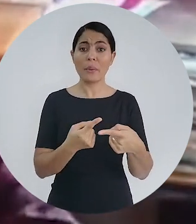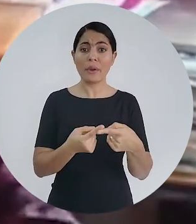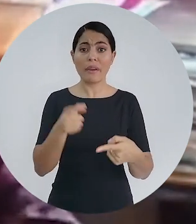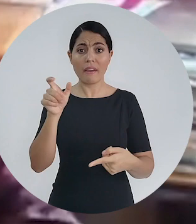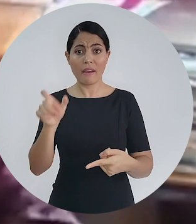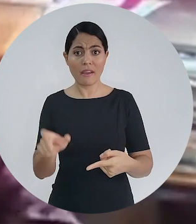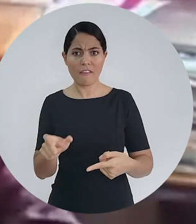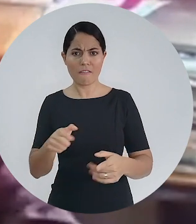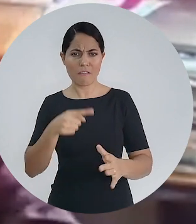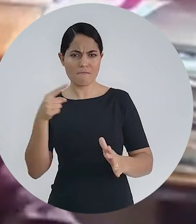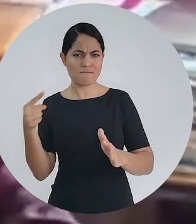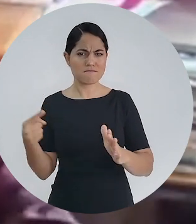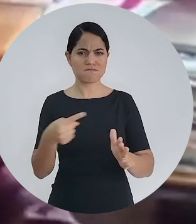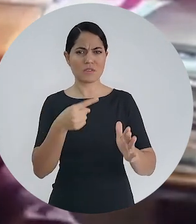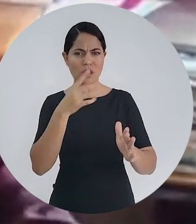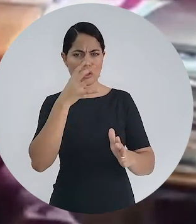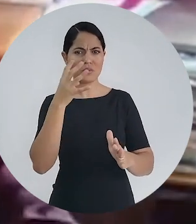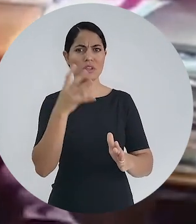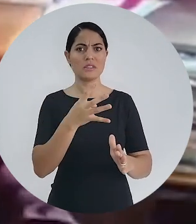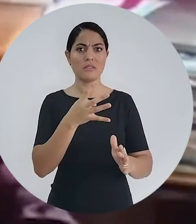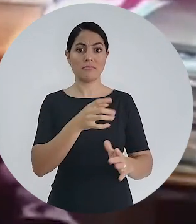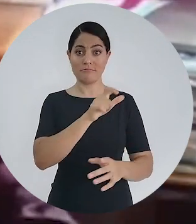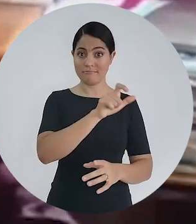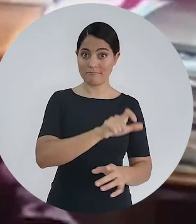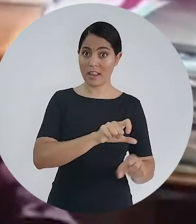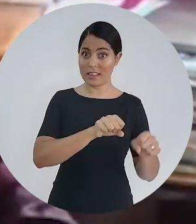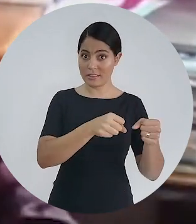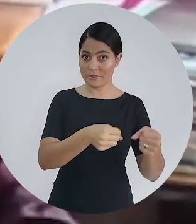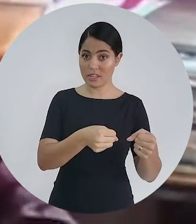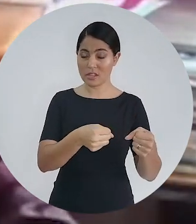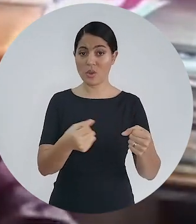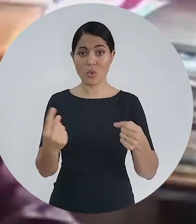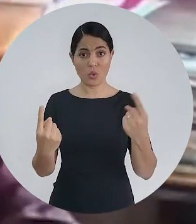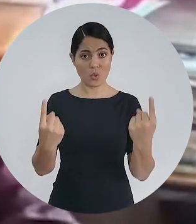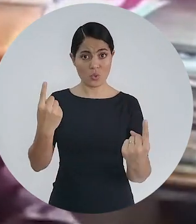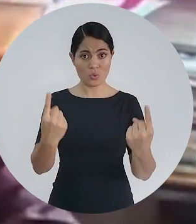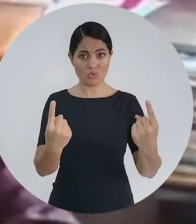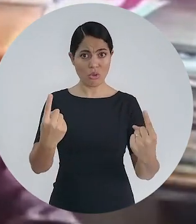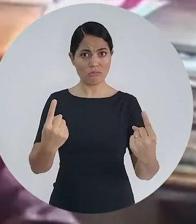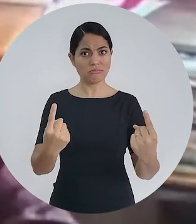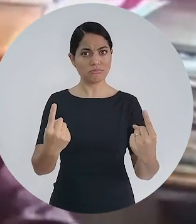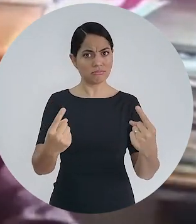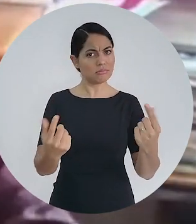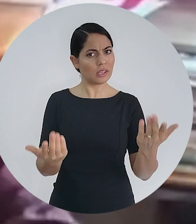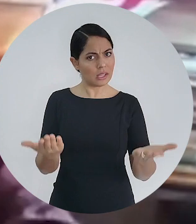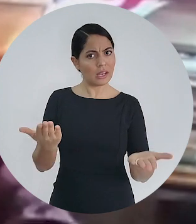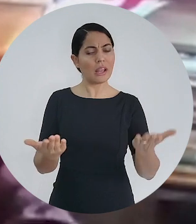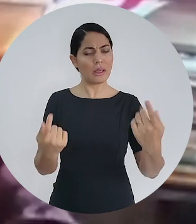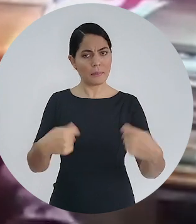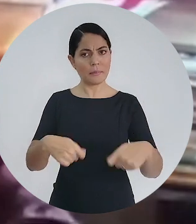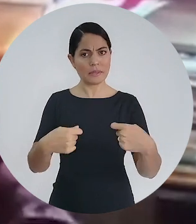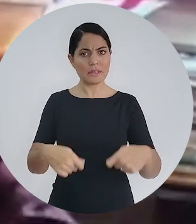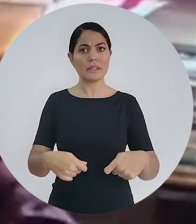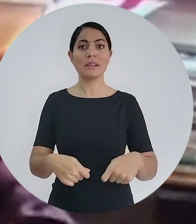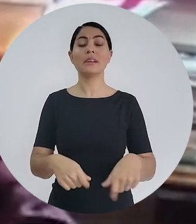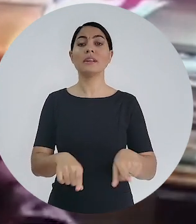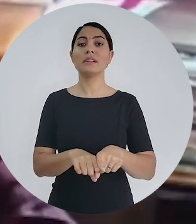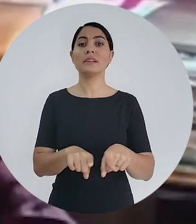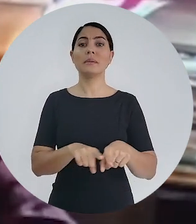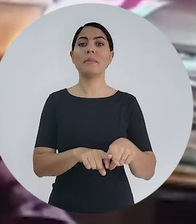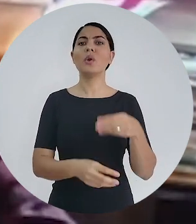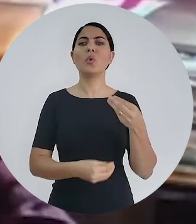defesa, em homenagem ao princípio da paridade de armas, bem como restabelecendo pela via legislativa